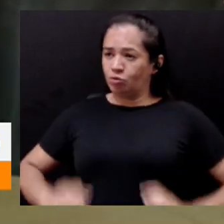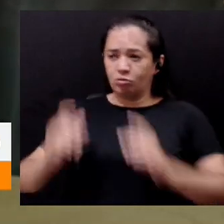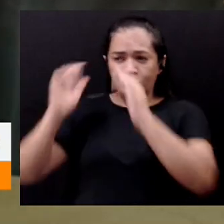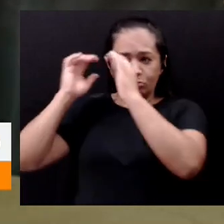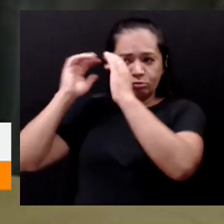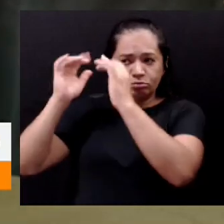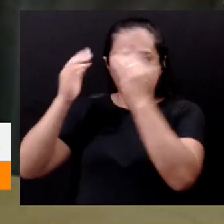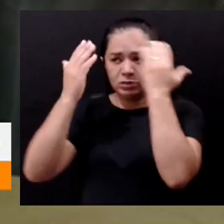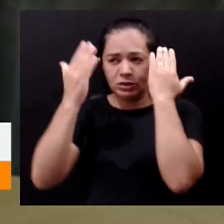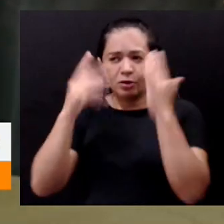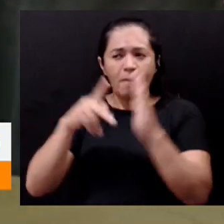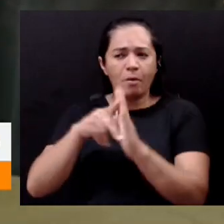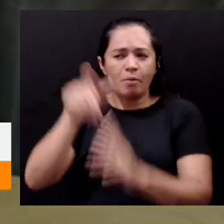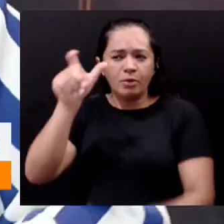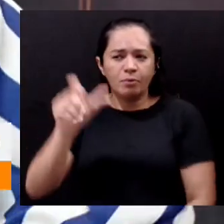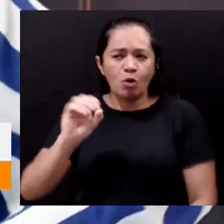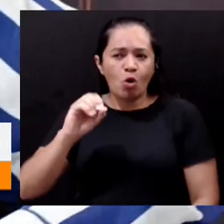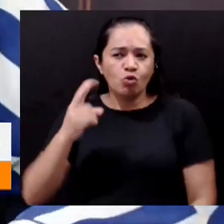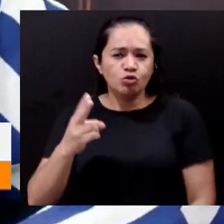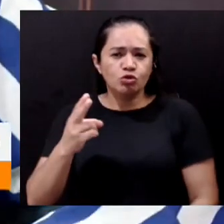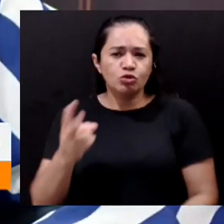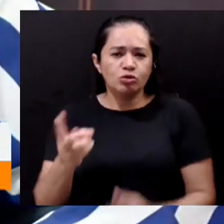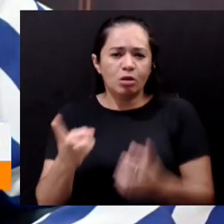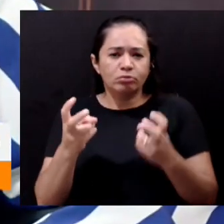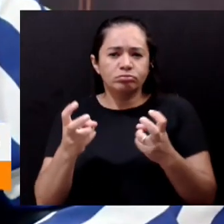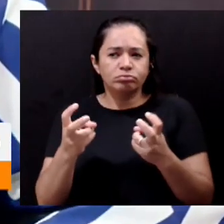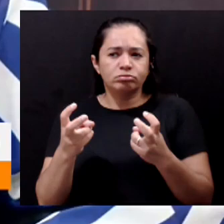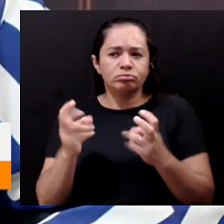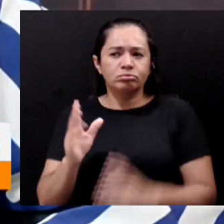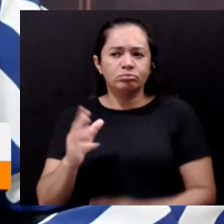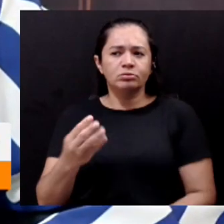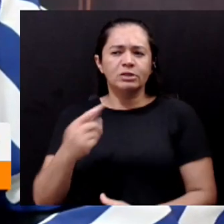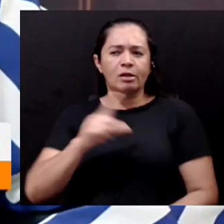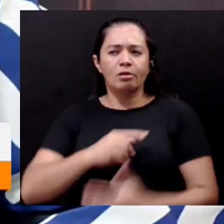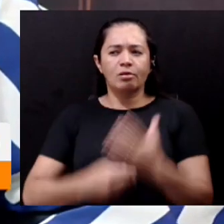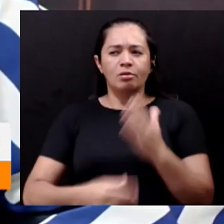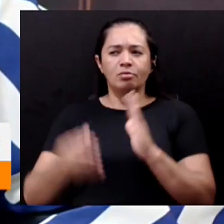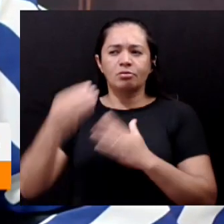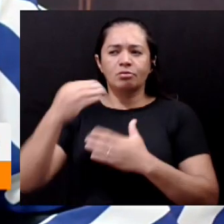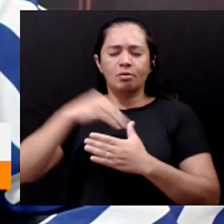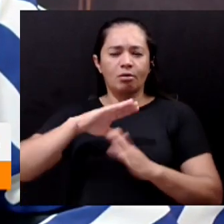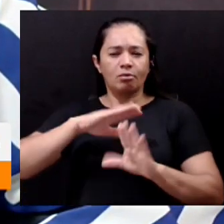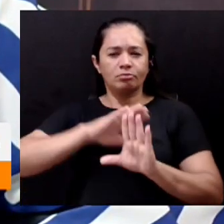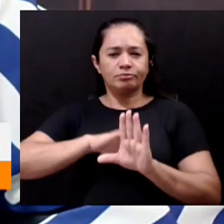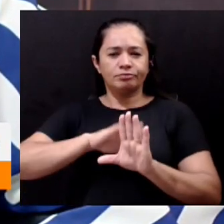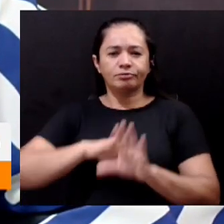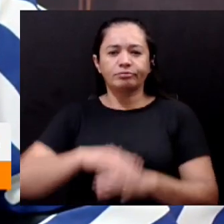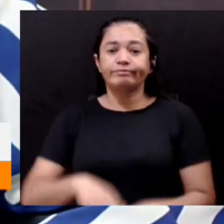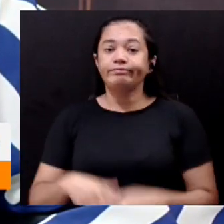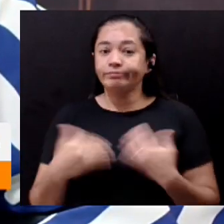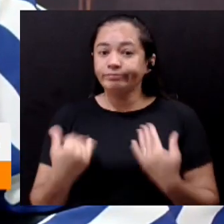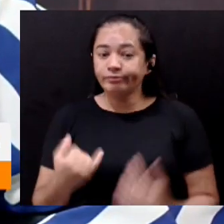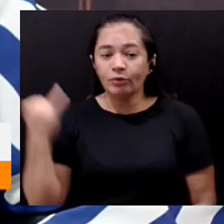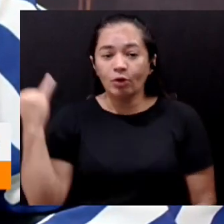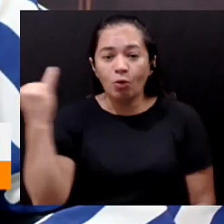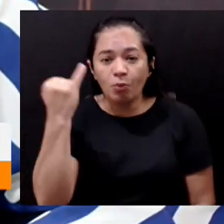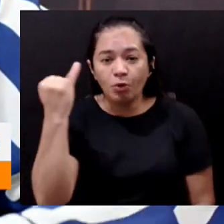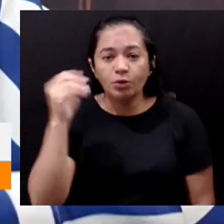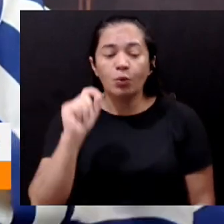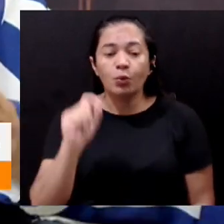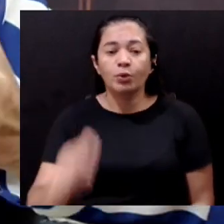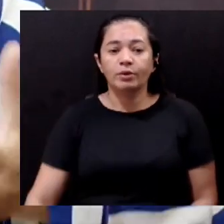já existem ali? Uhum. Rúbia, tem uma questão importante, que o poder, a gente diz que